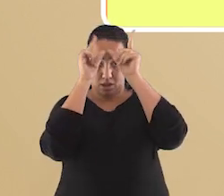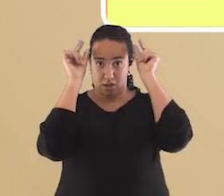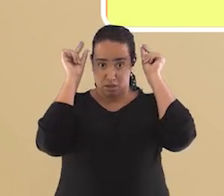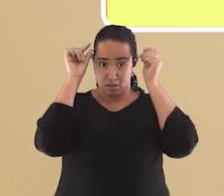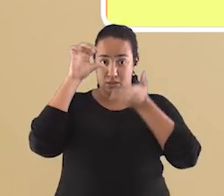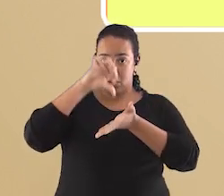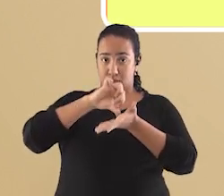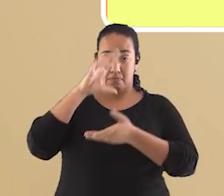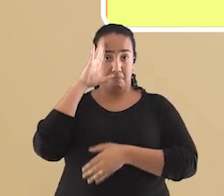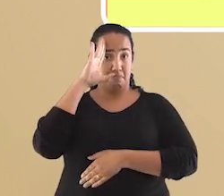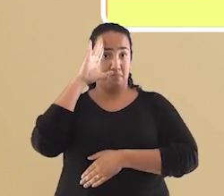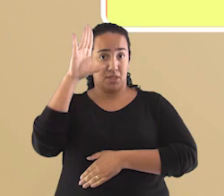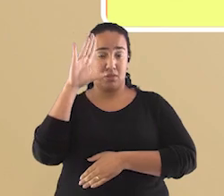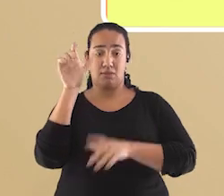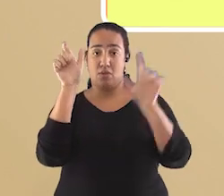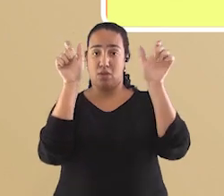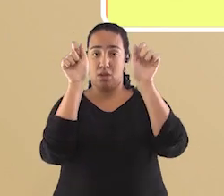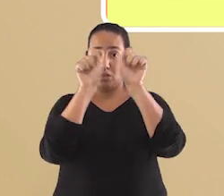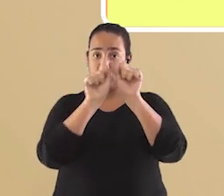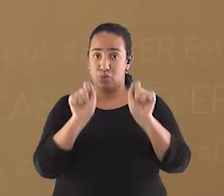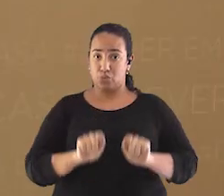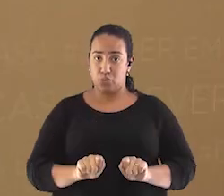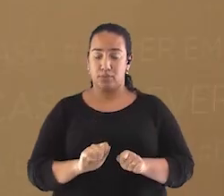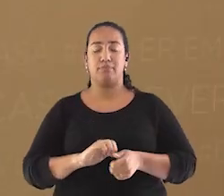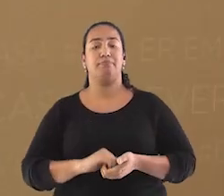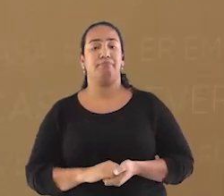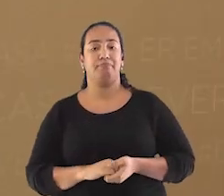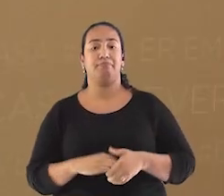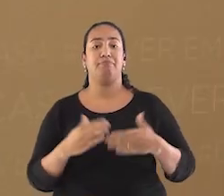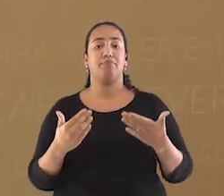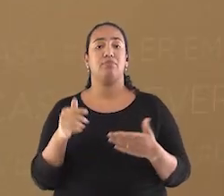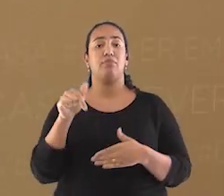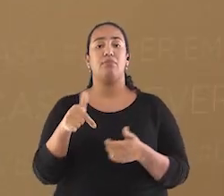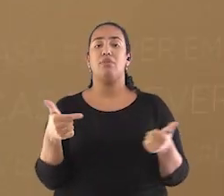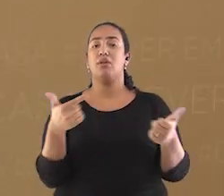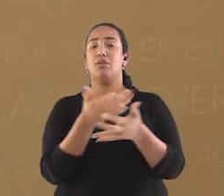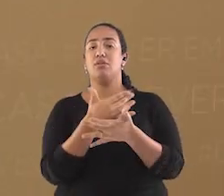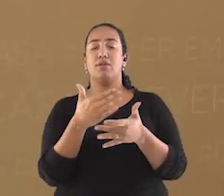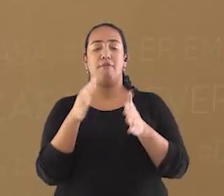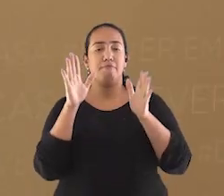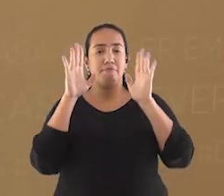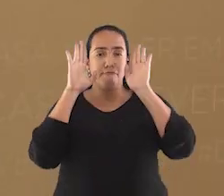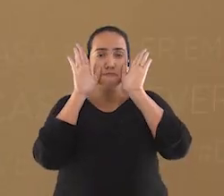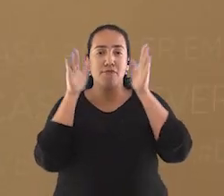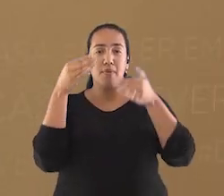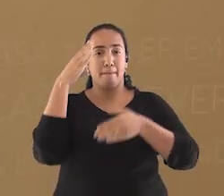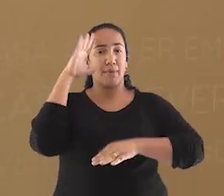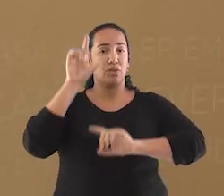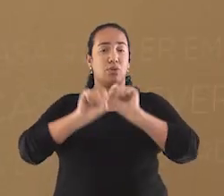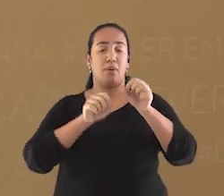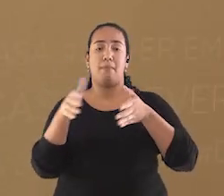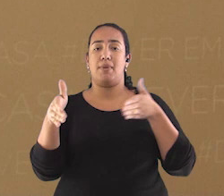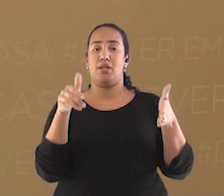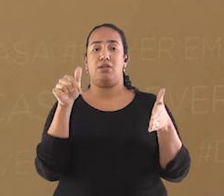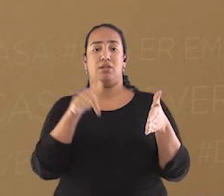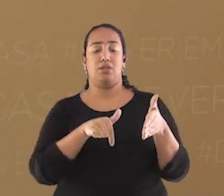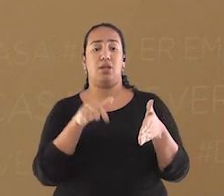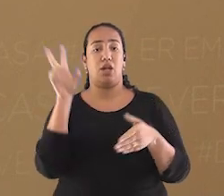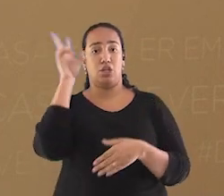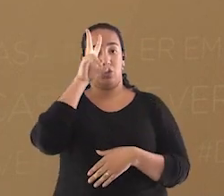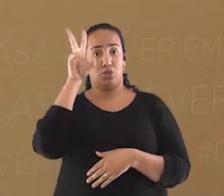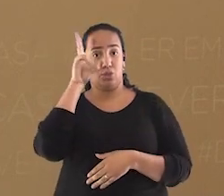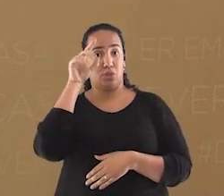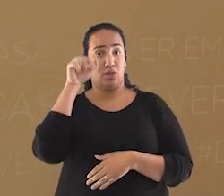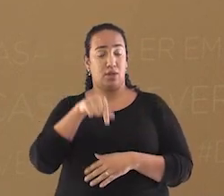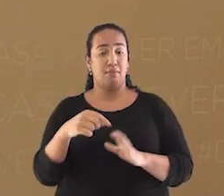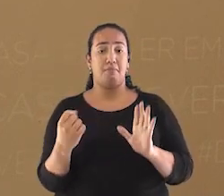dos principais monumentos do período clássico. O auge dessas cidades ocorreu durante o período clássico, e a história grega é